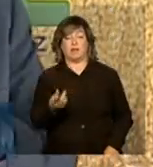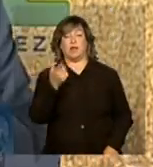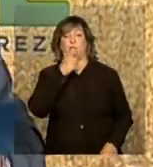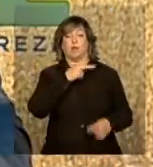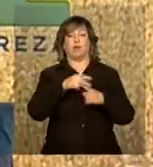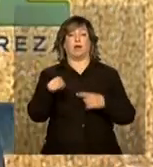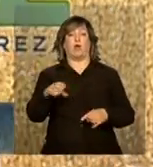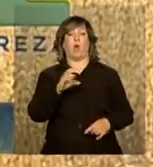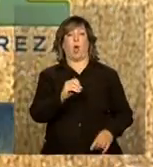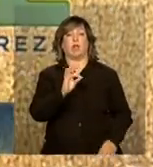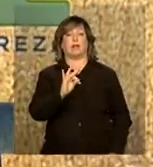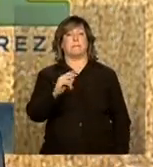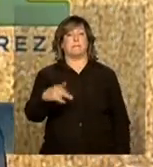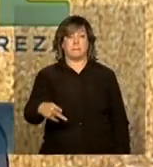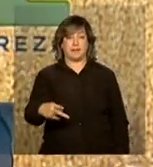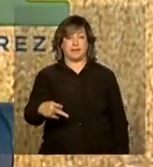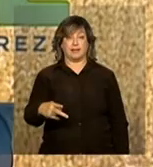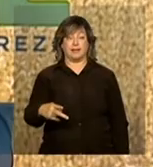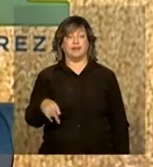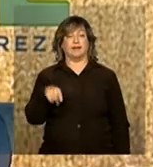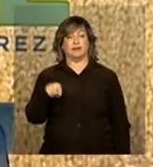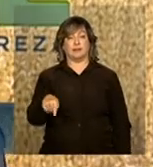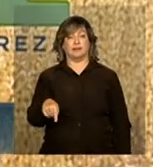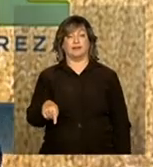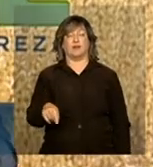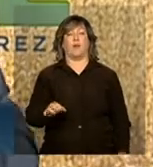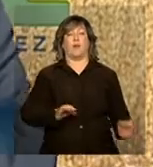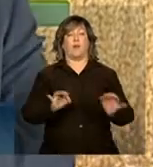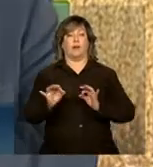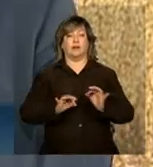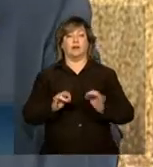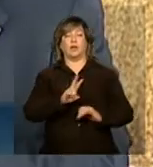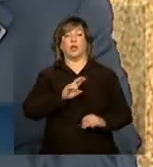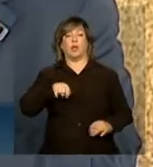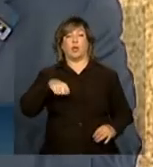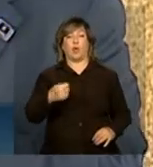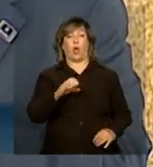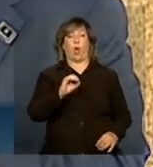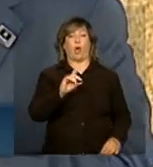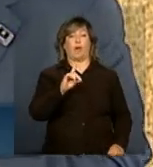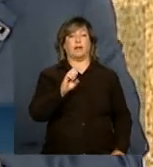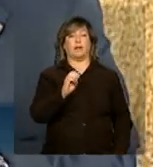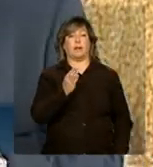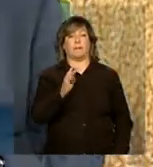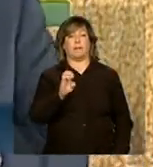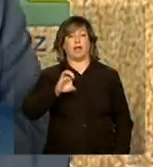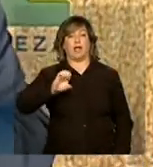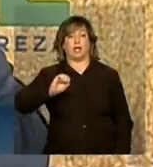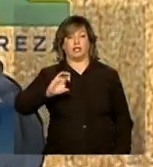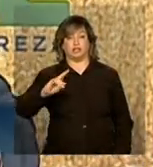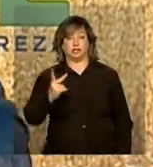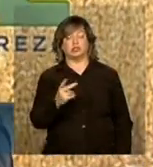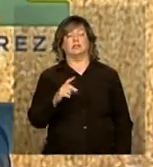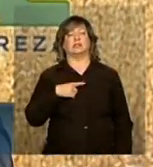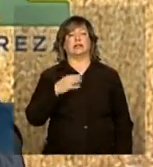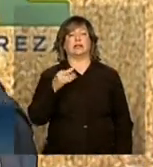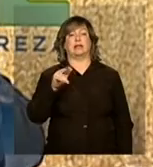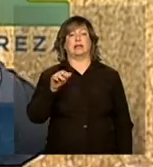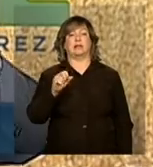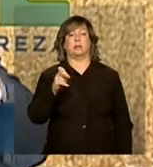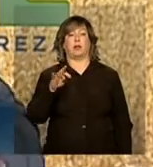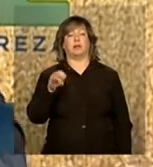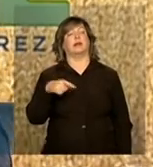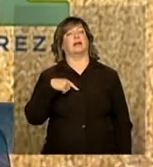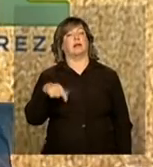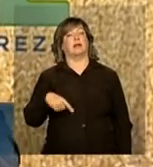foi a OTP, é a organização chamada Odebrecht Transportes, uma empresa de porte que